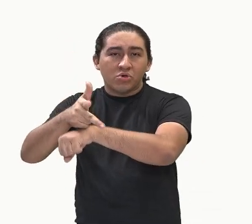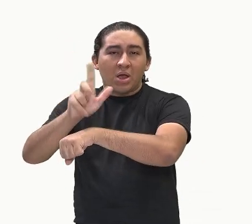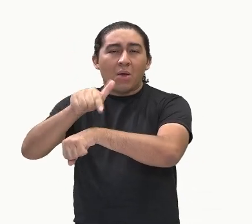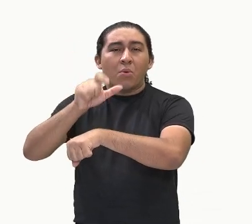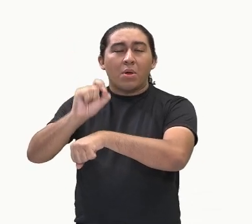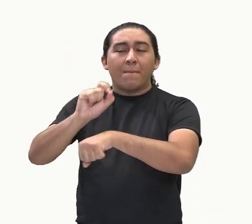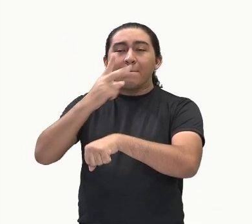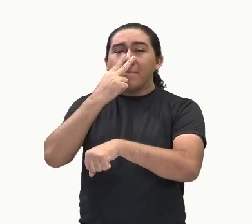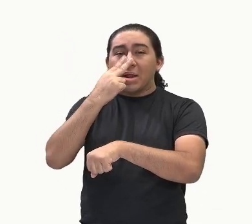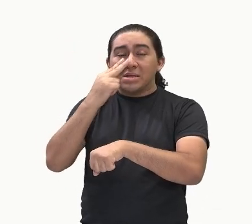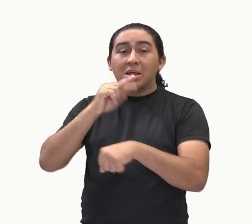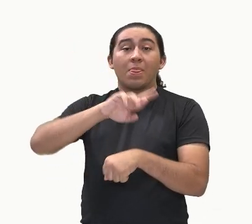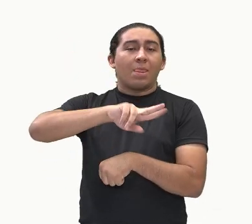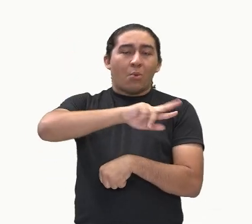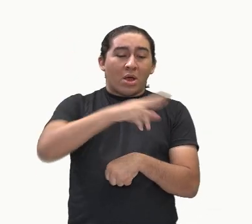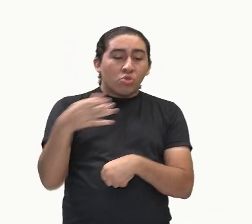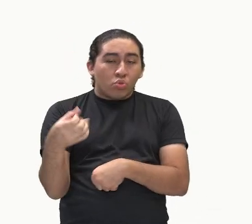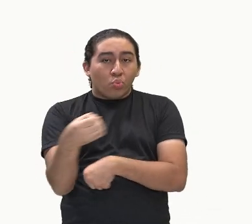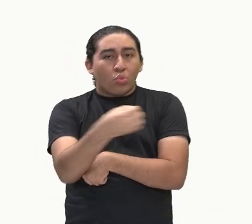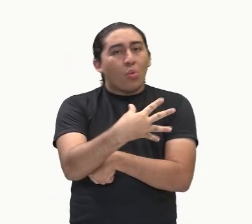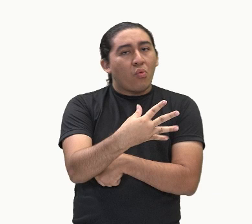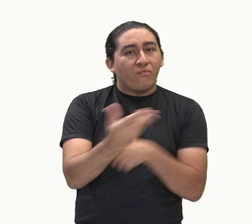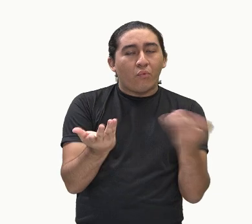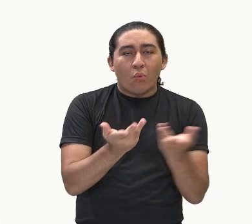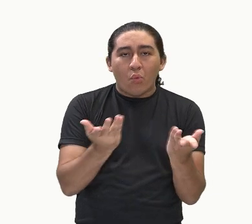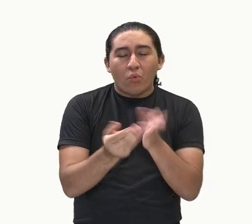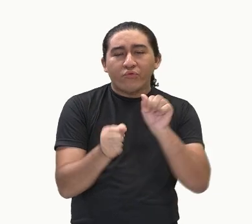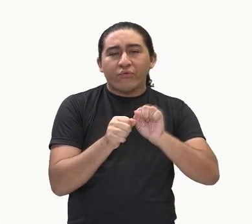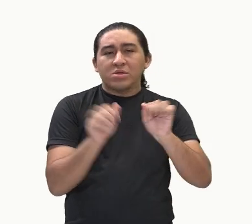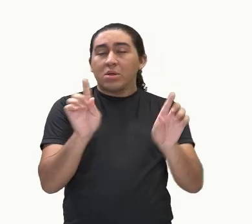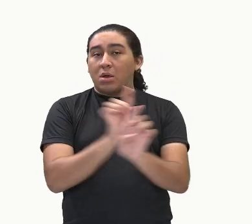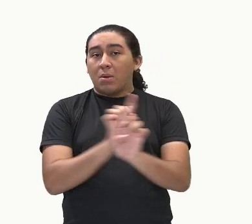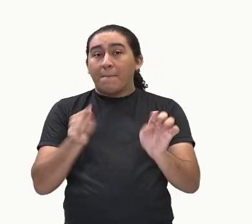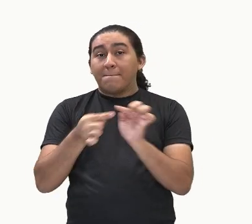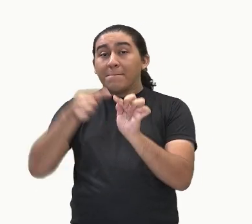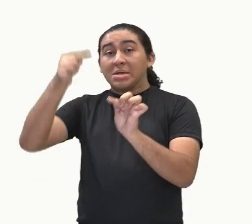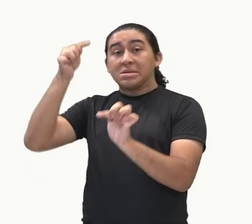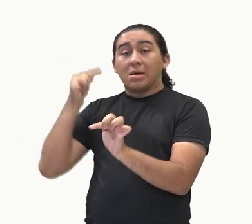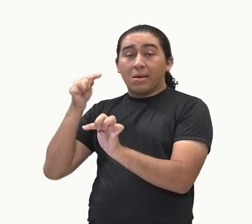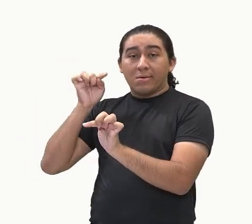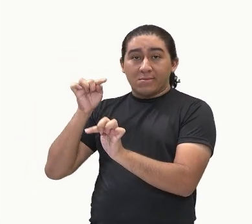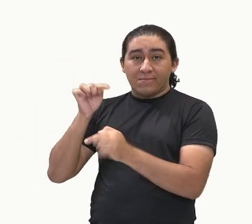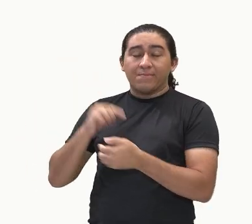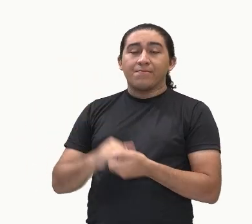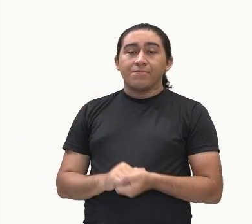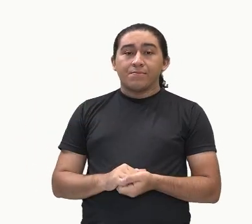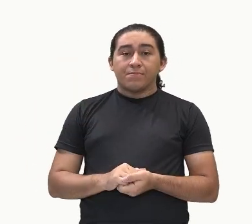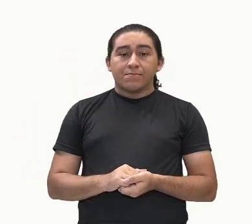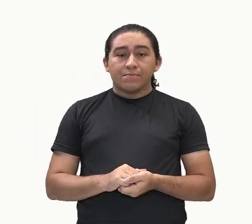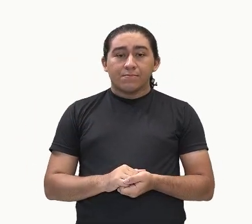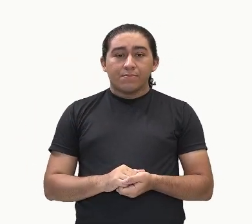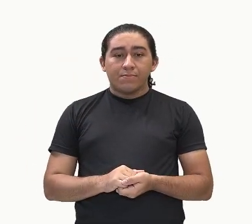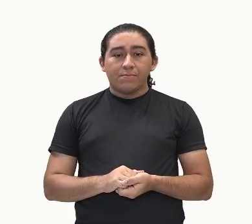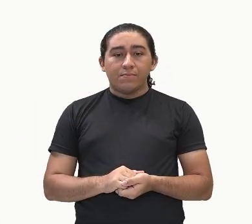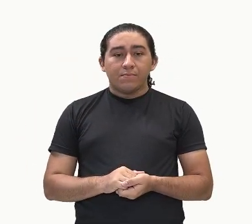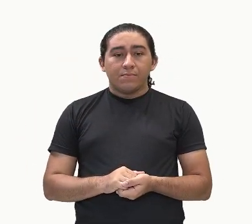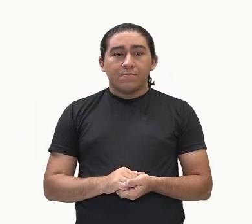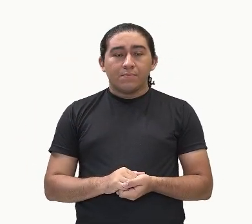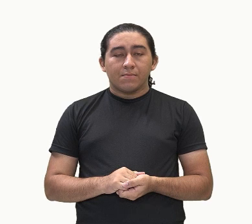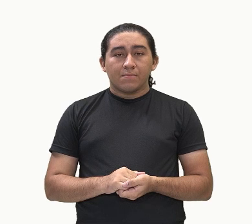trabalho de hoje, já sendo uma obra de